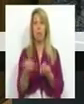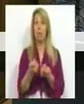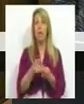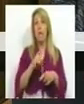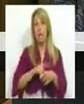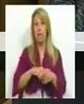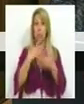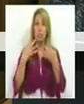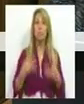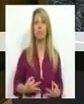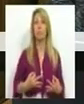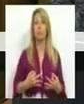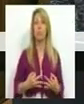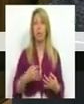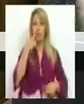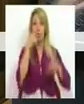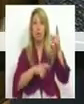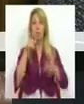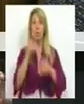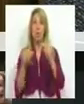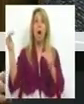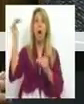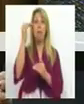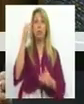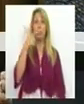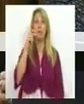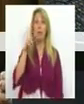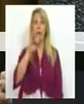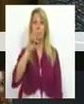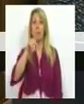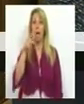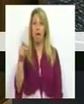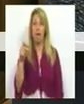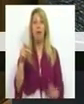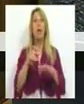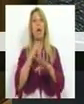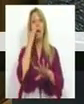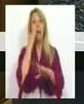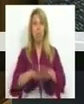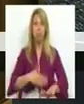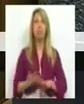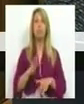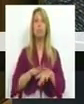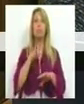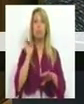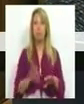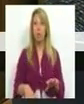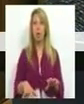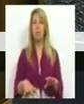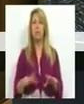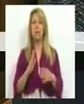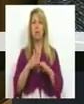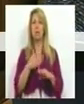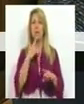em tempo útil, por parte dos cidadãos do Alto Tâmega, agravadas devido a uma integração precipitada, e eu diria